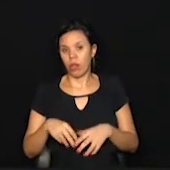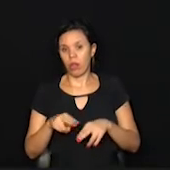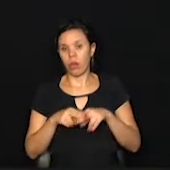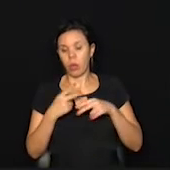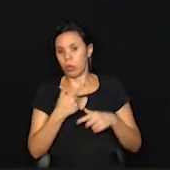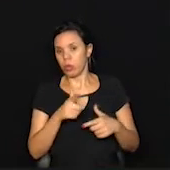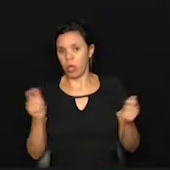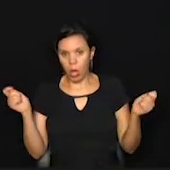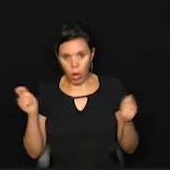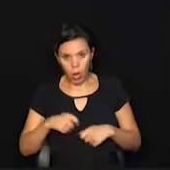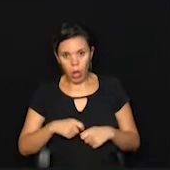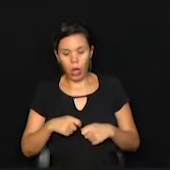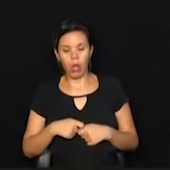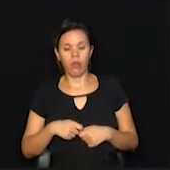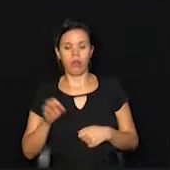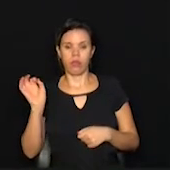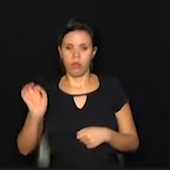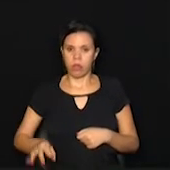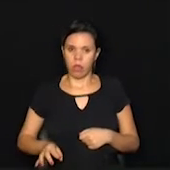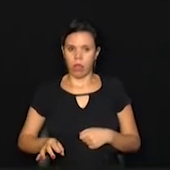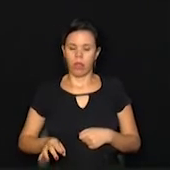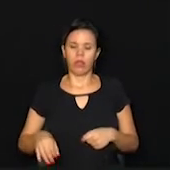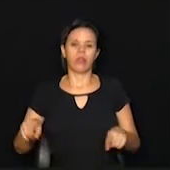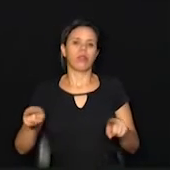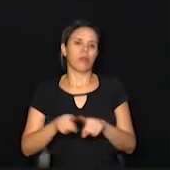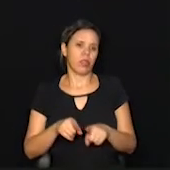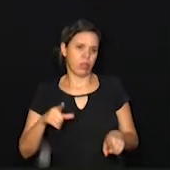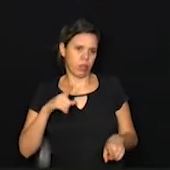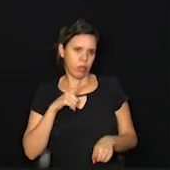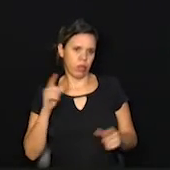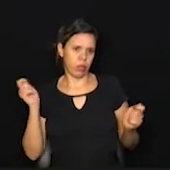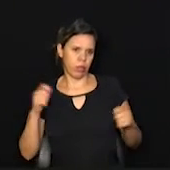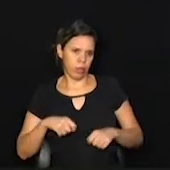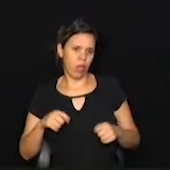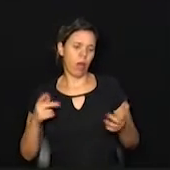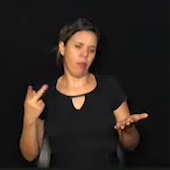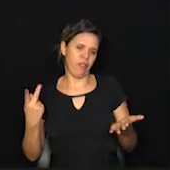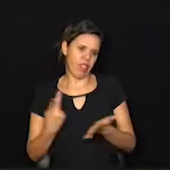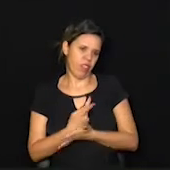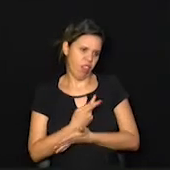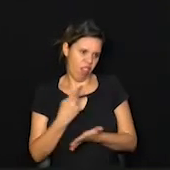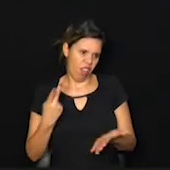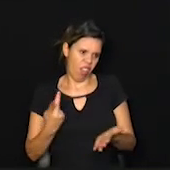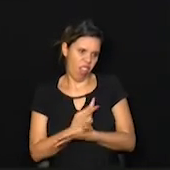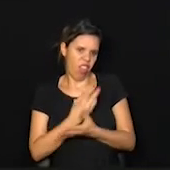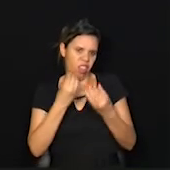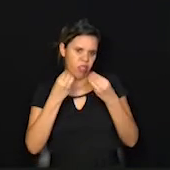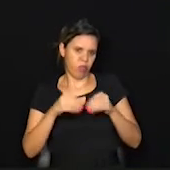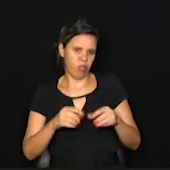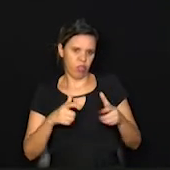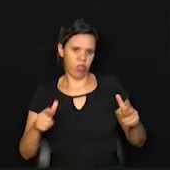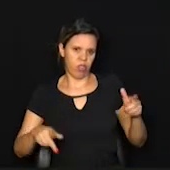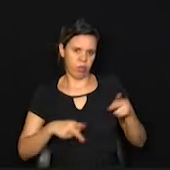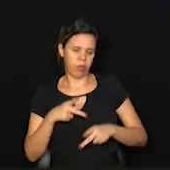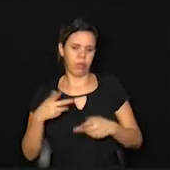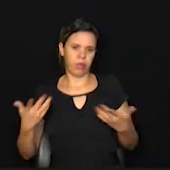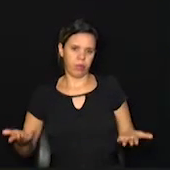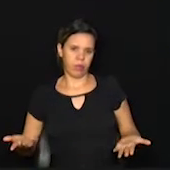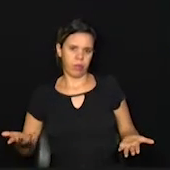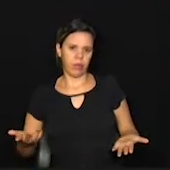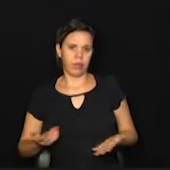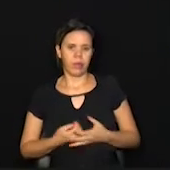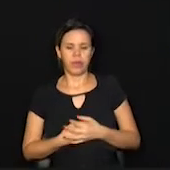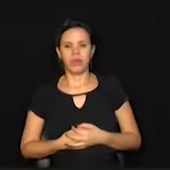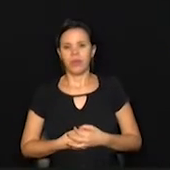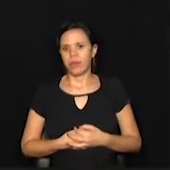eles não tem competência para fazer o certo mas tem competência para fazer o errado e em prejuízo da maioria do povo Esse é